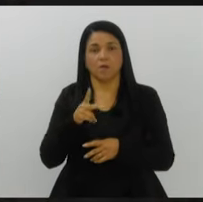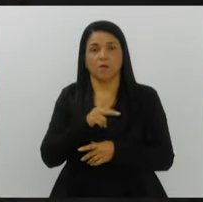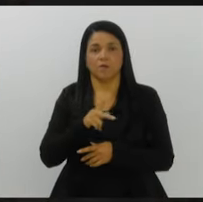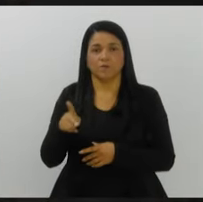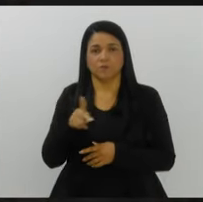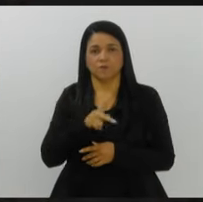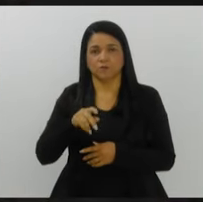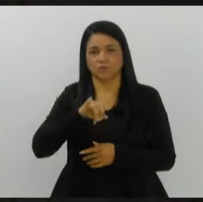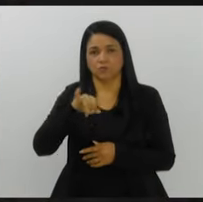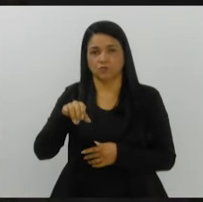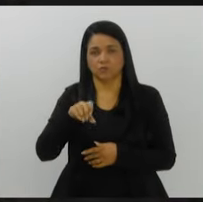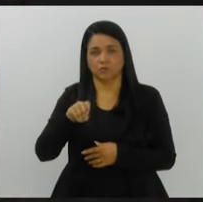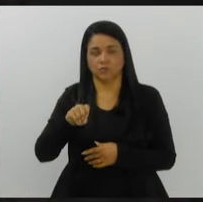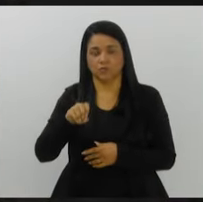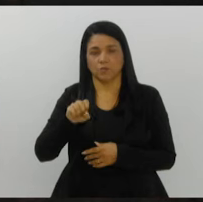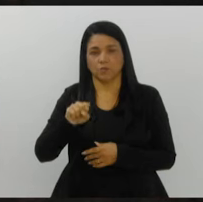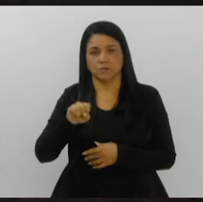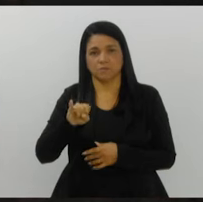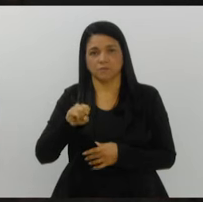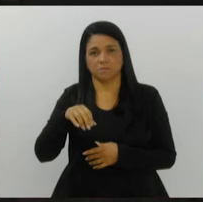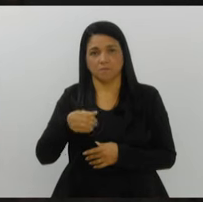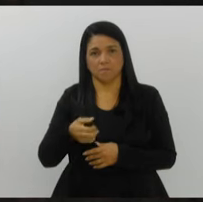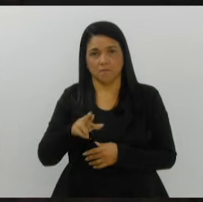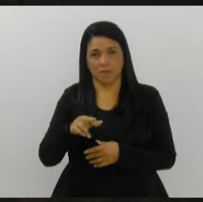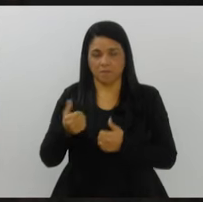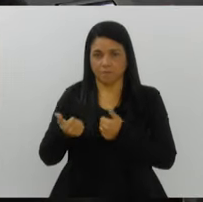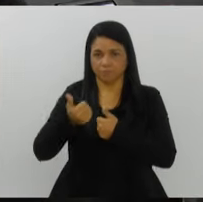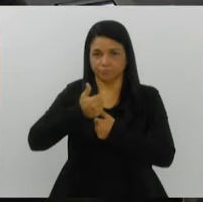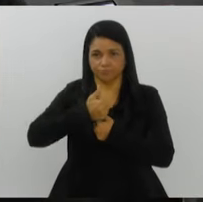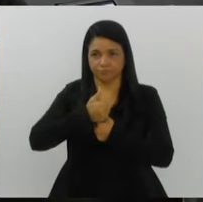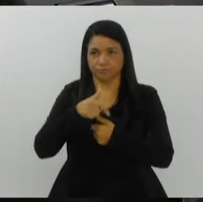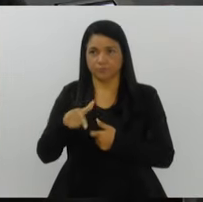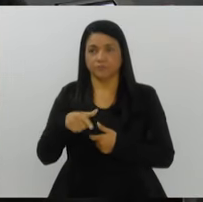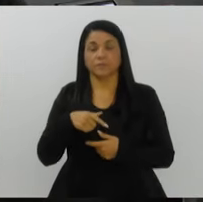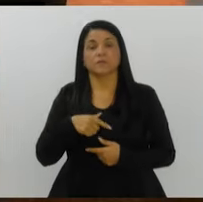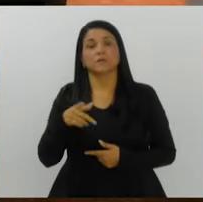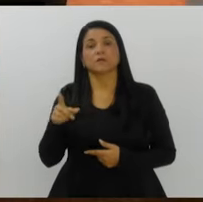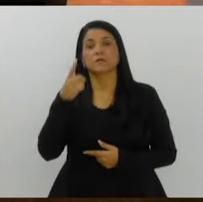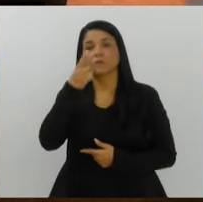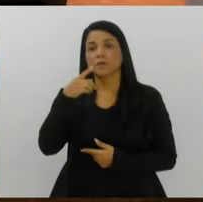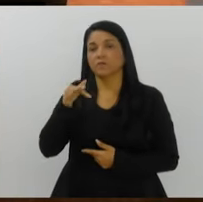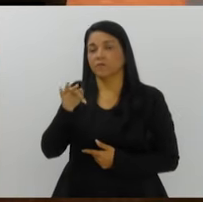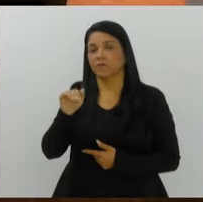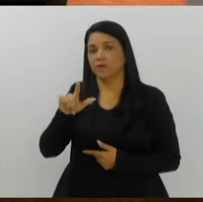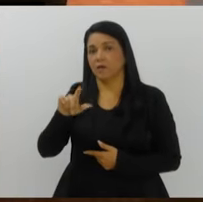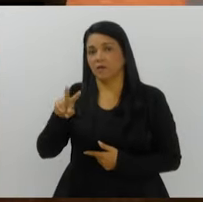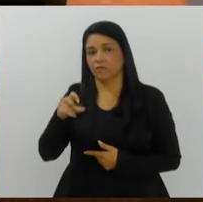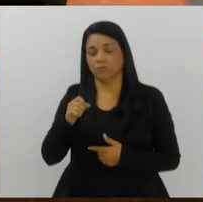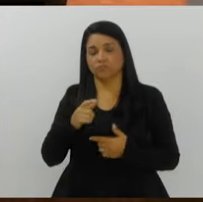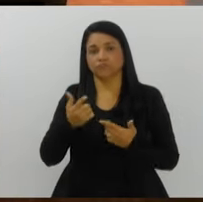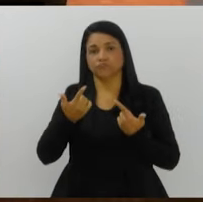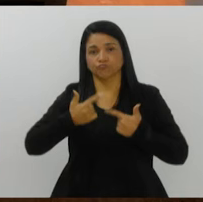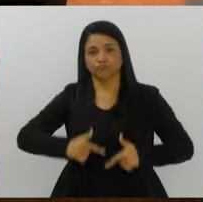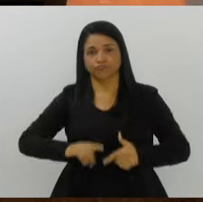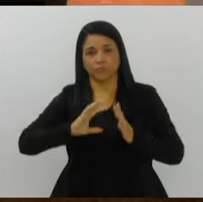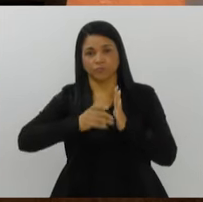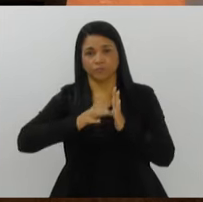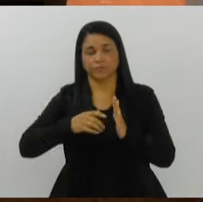trabalhos do expediente final. Deputado Flávio Serafim. Só para constar a abstenção da bancada do PSOL no projeto de